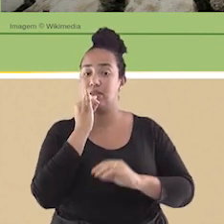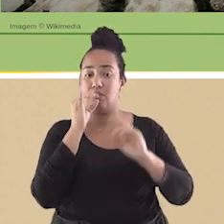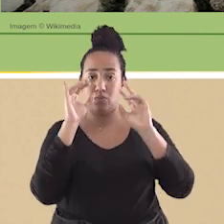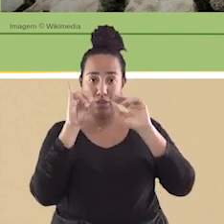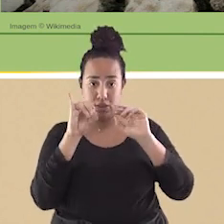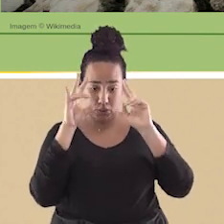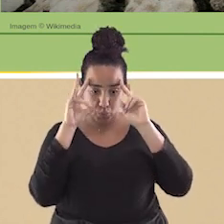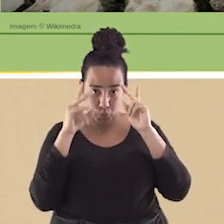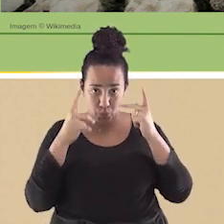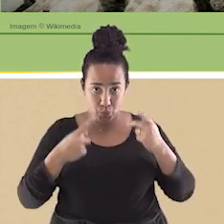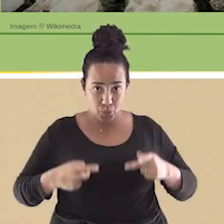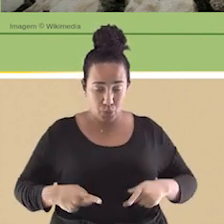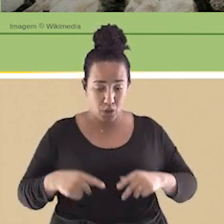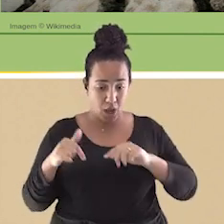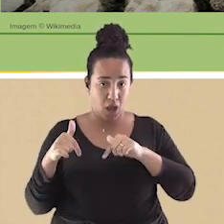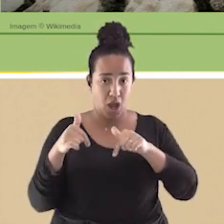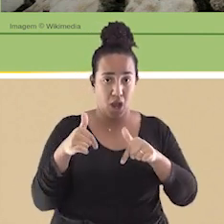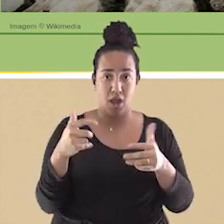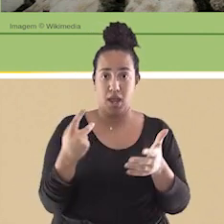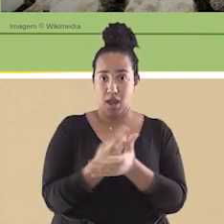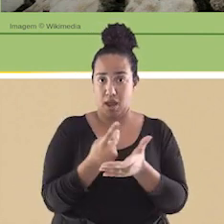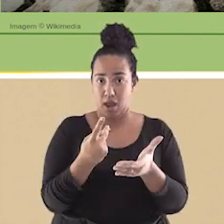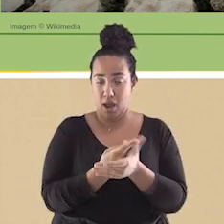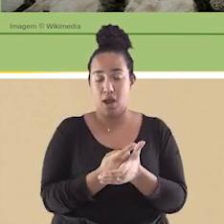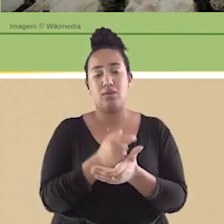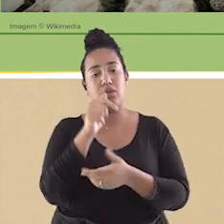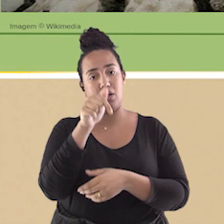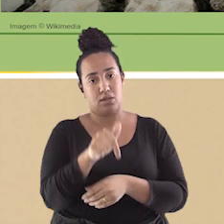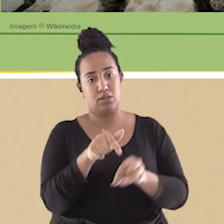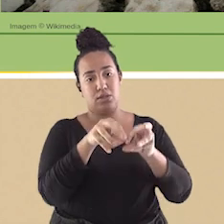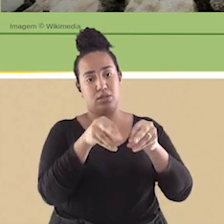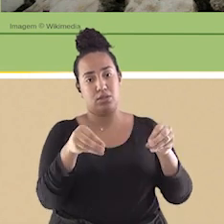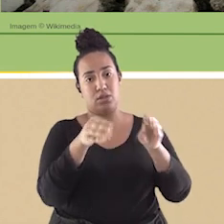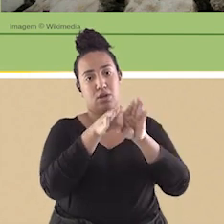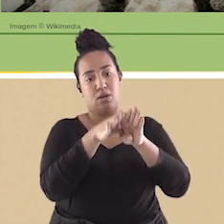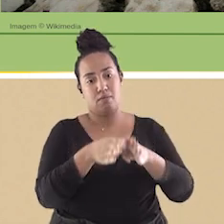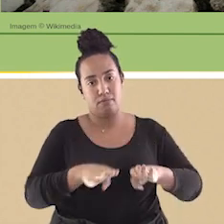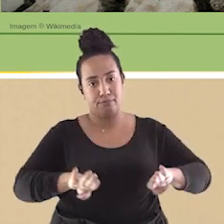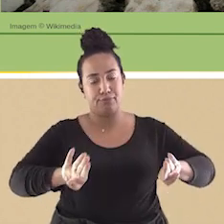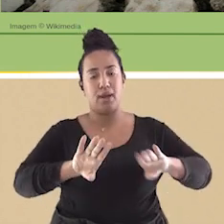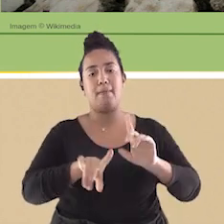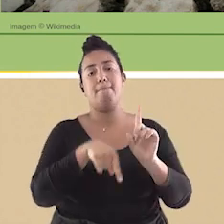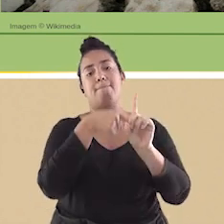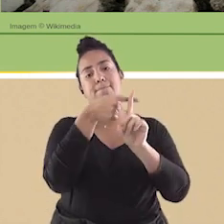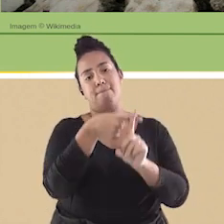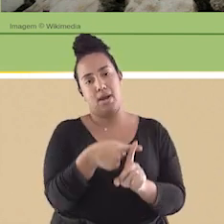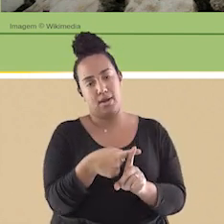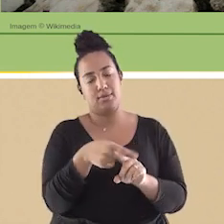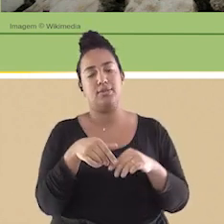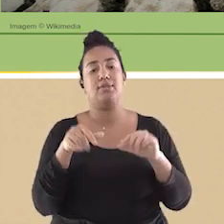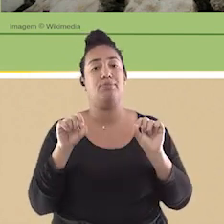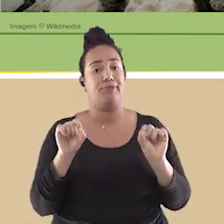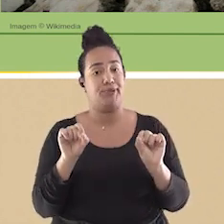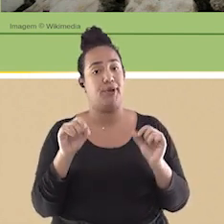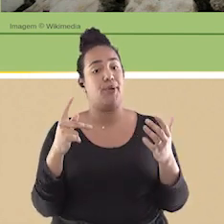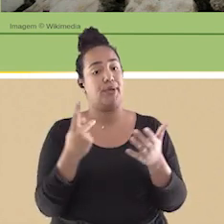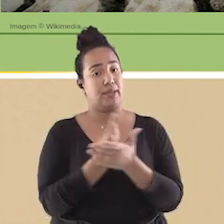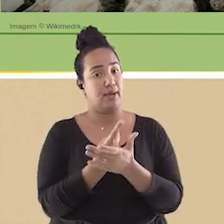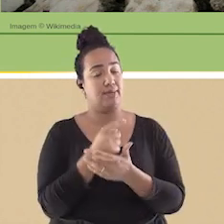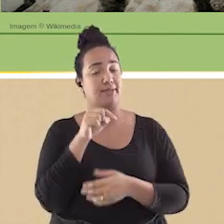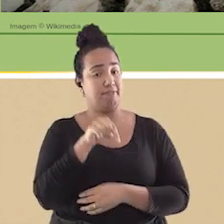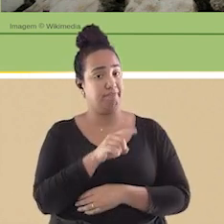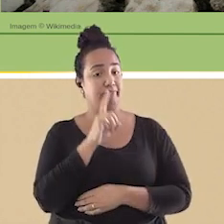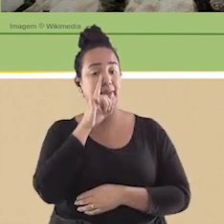humanas inadequadas, esse fenômeno tem aumentado cada vez mais. E é aí que mora o